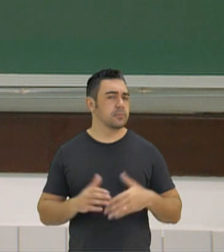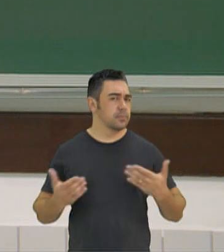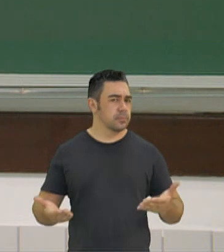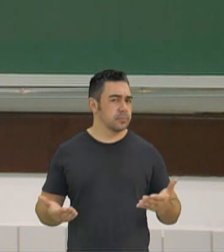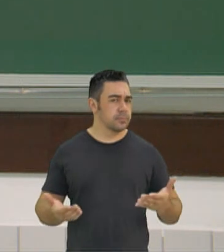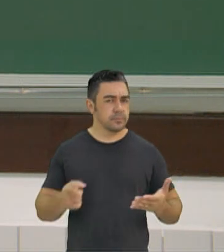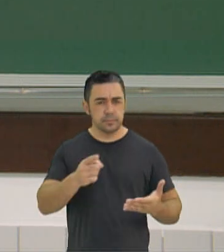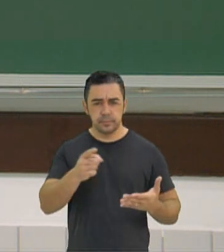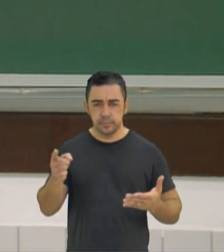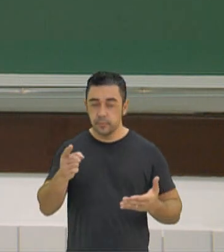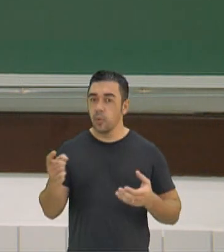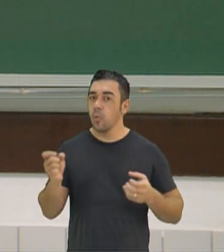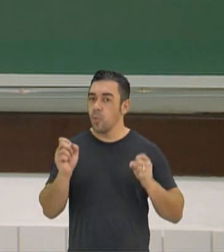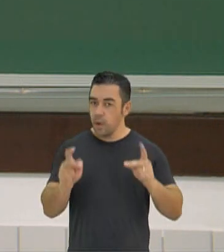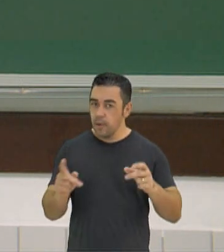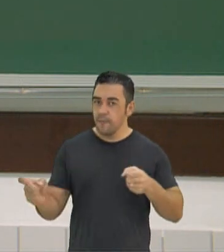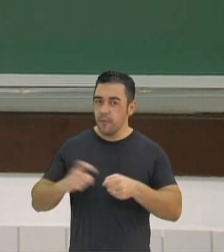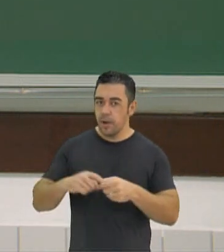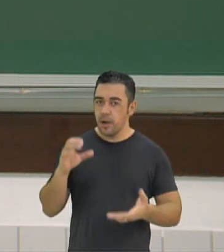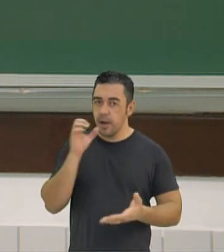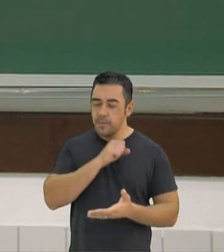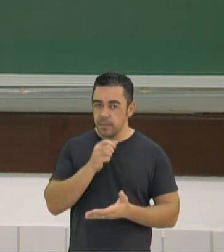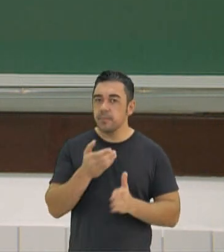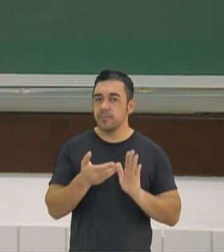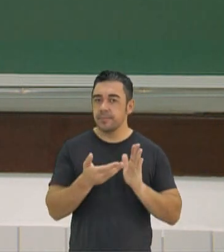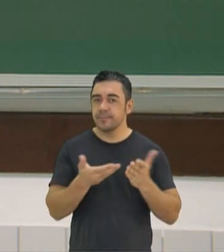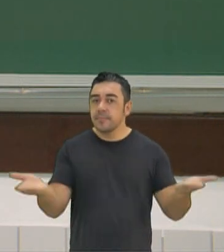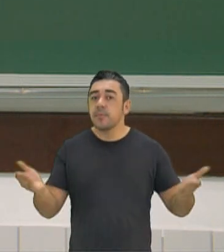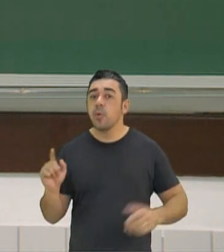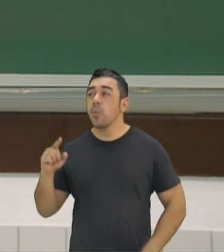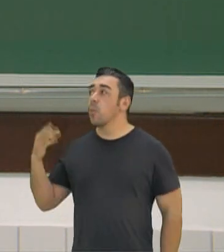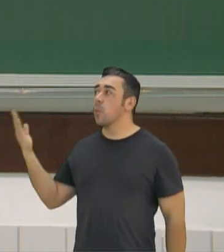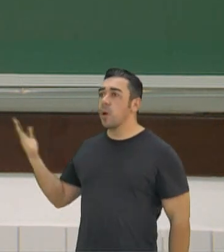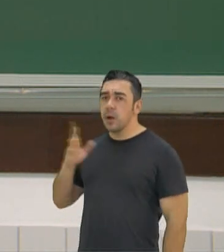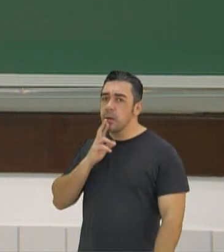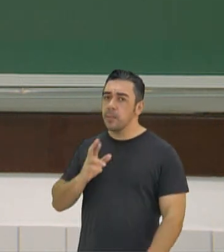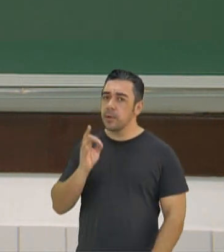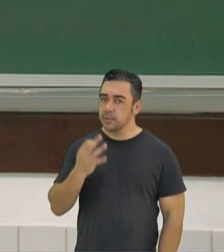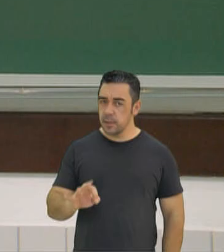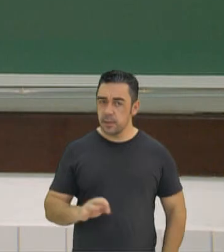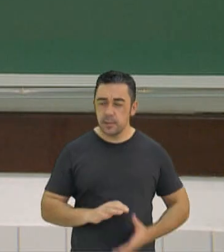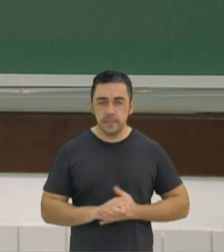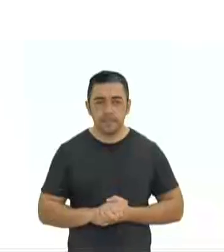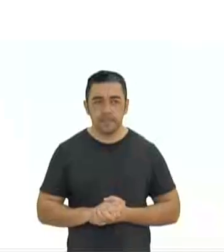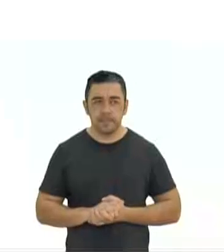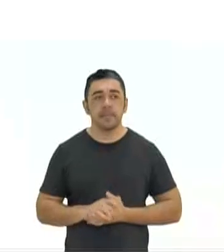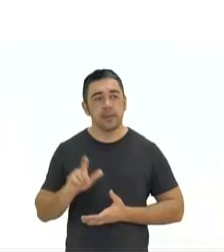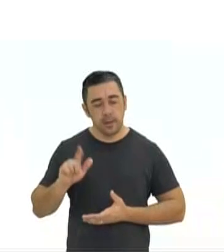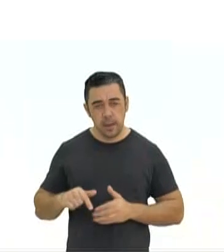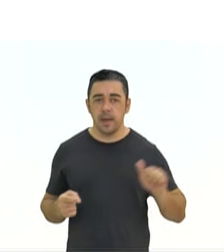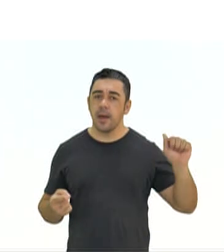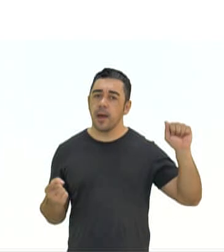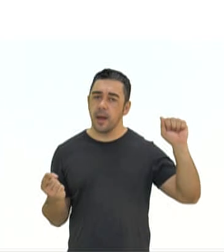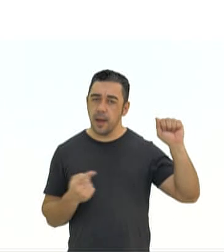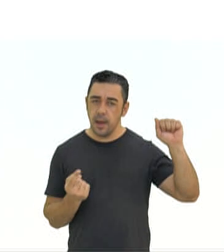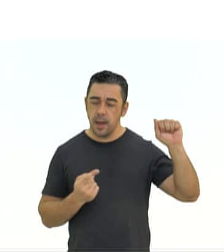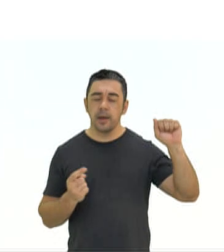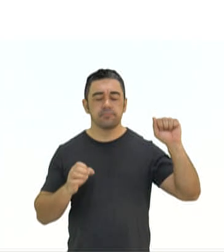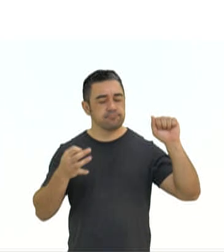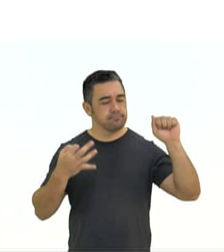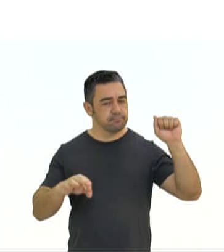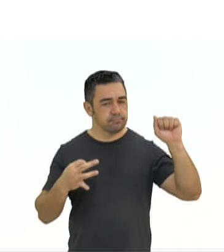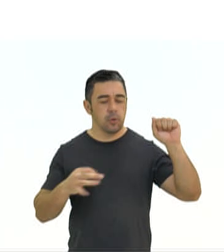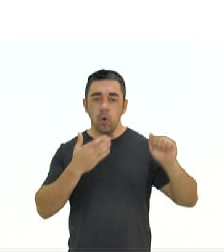Então, ok, alunos, voltei rapidinho, como prometi. Vamos ver qual alternativa está marcada correta. Que deve ser a letra A. Sim,